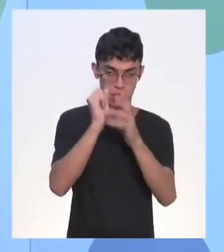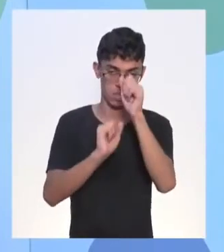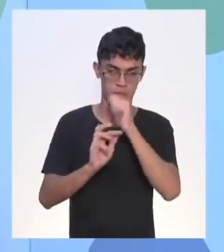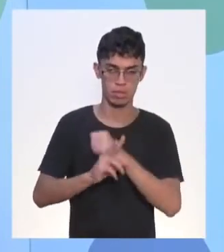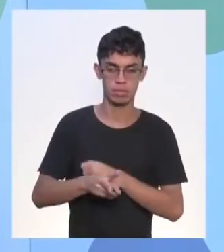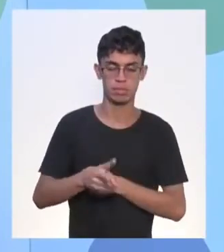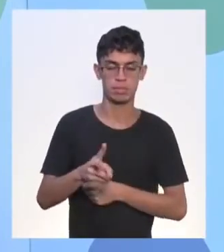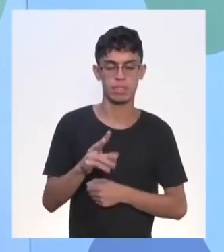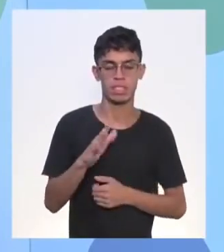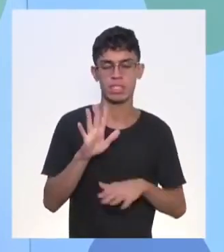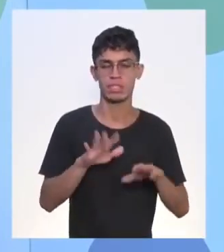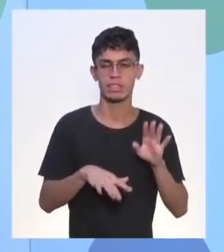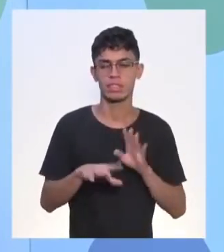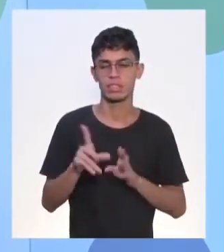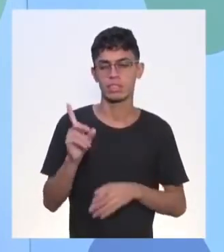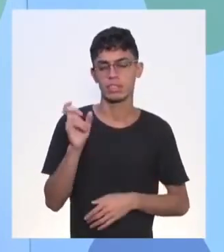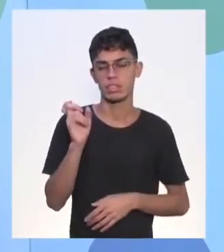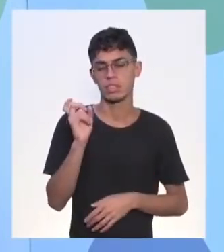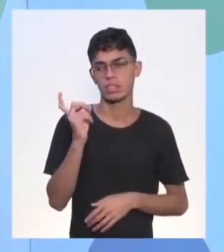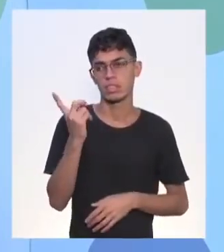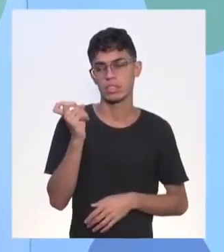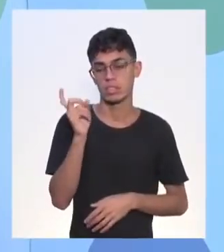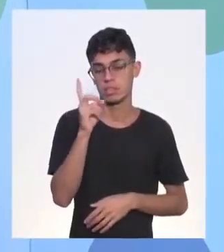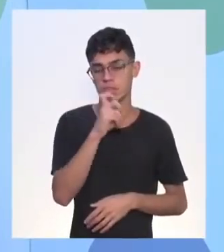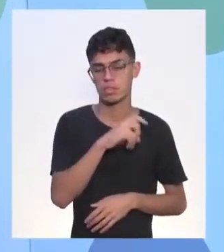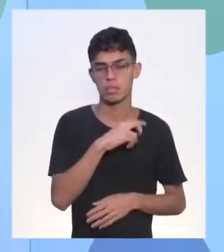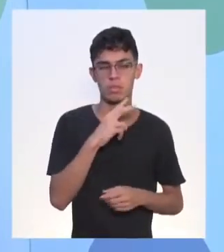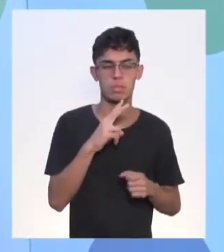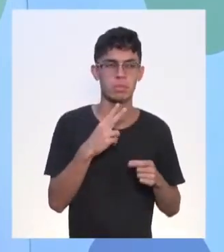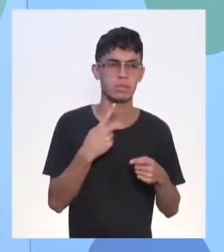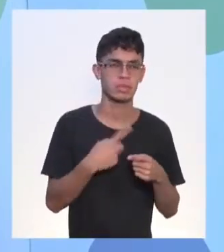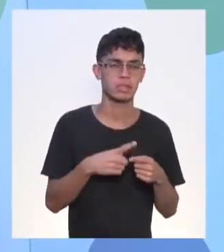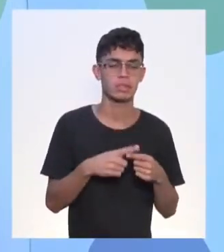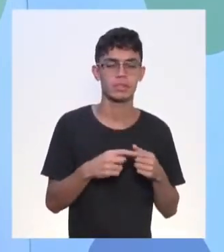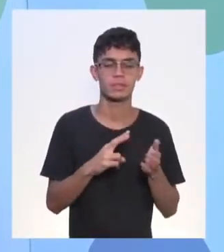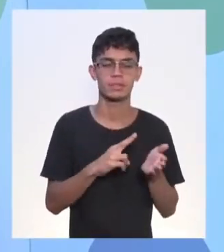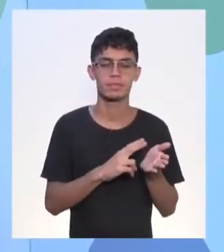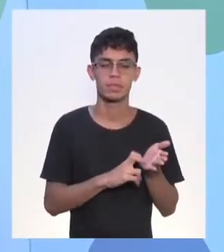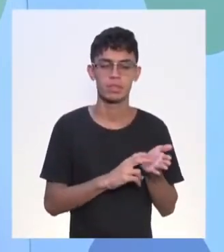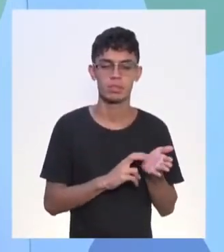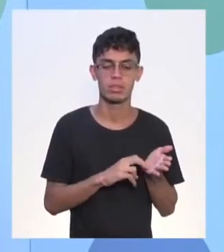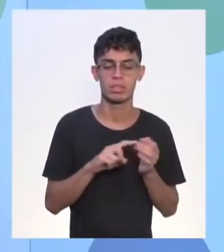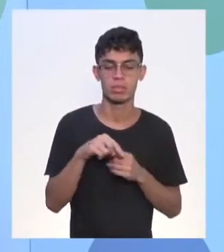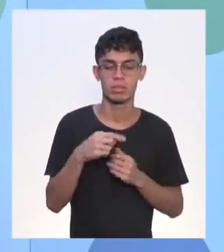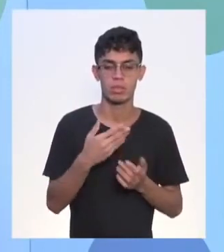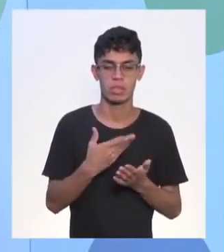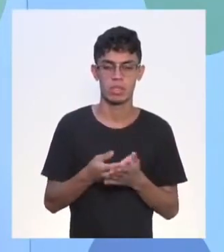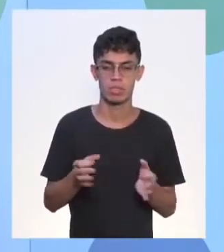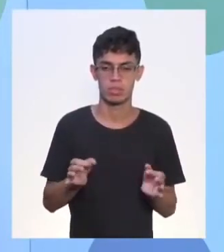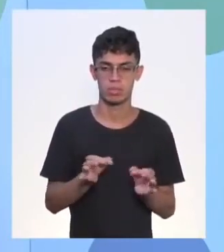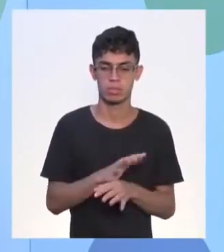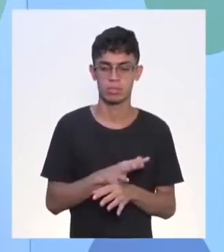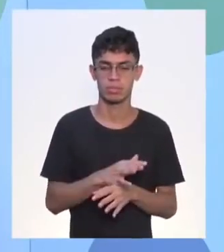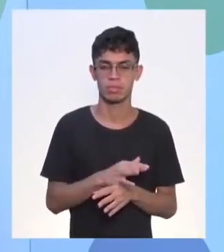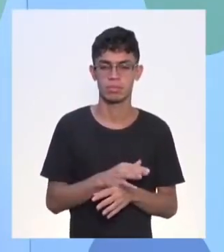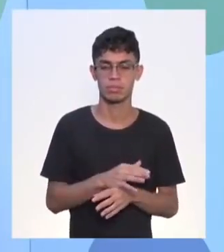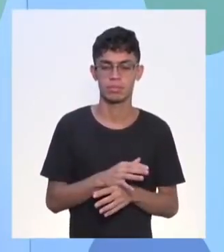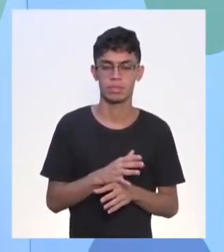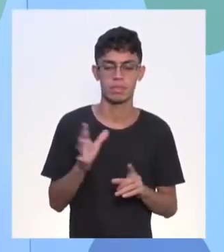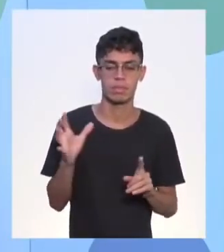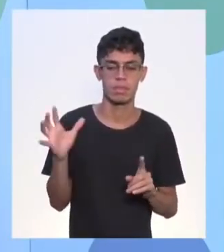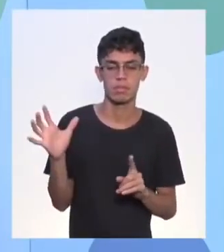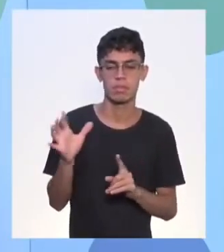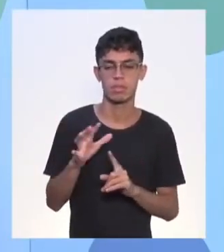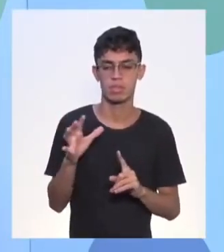às vezes fica meio complicado para o aluno por causa do vocabulário. E aí, depois que terminou a aula, porque tudo que vocês falam, gente, influencia no que a